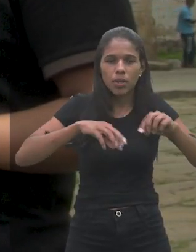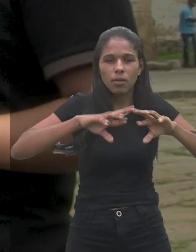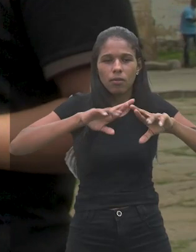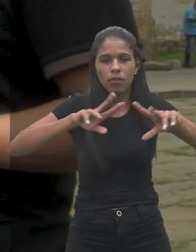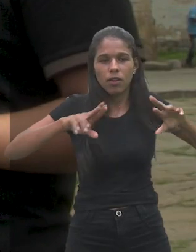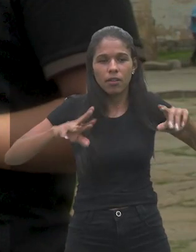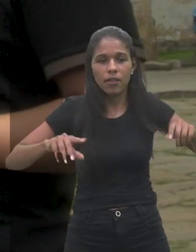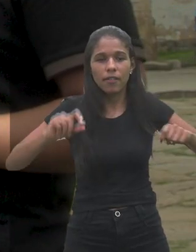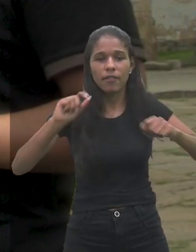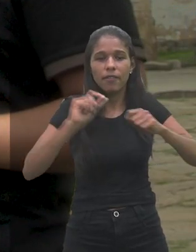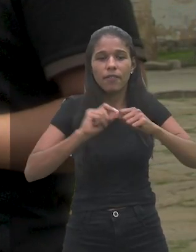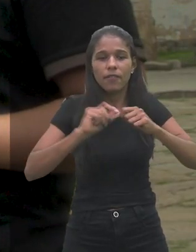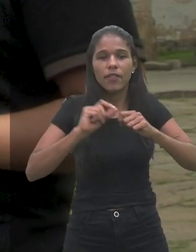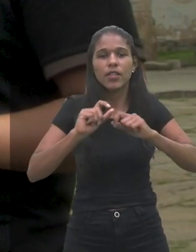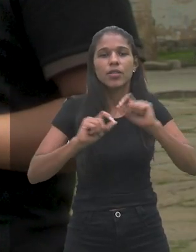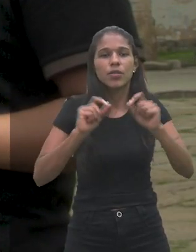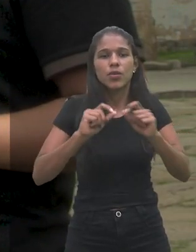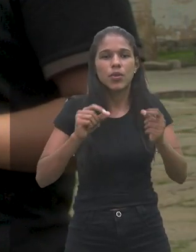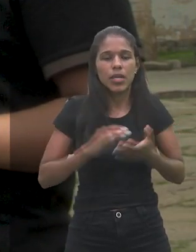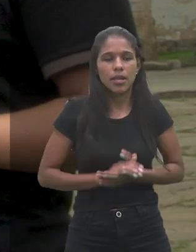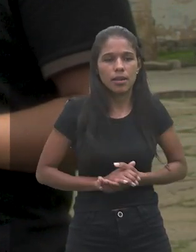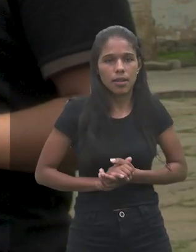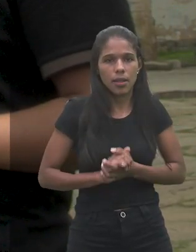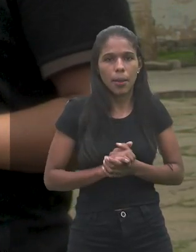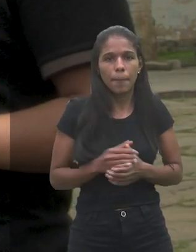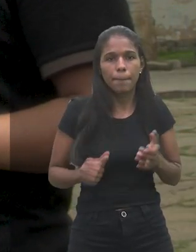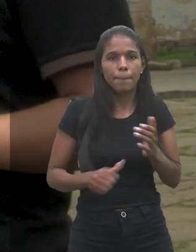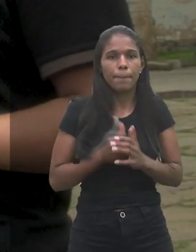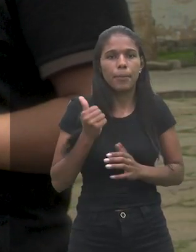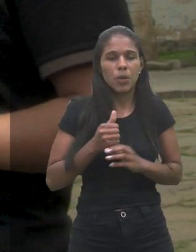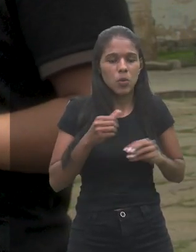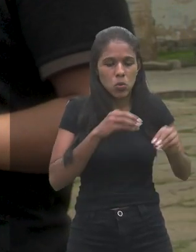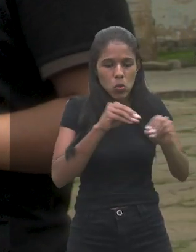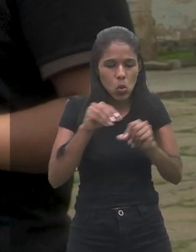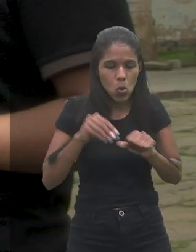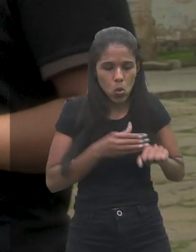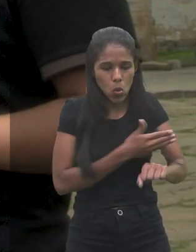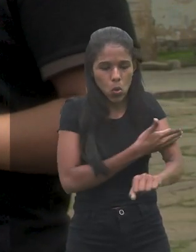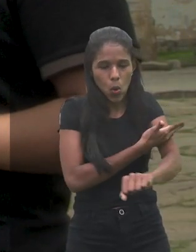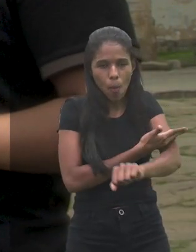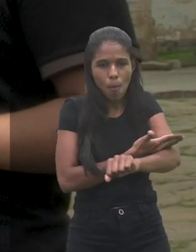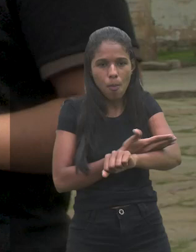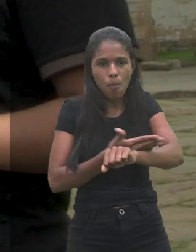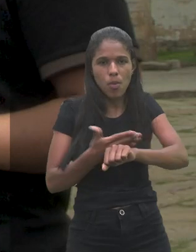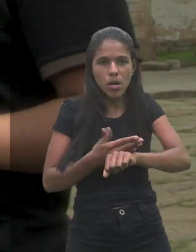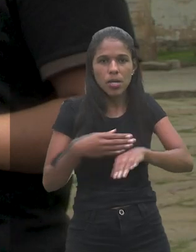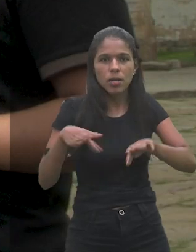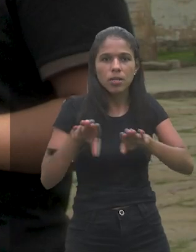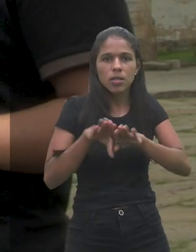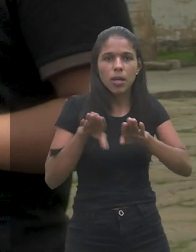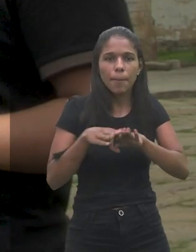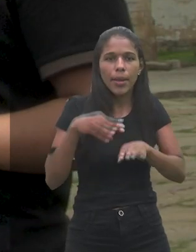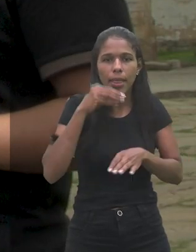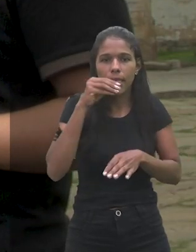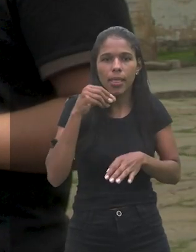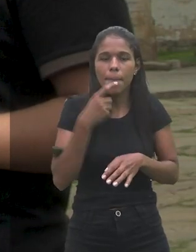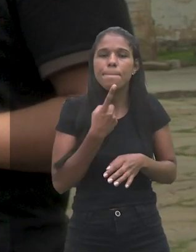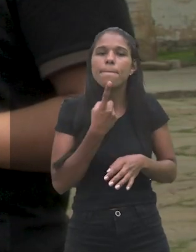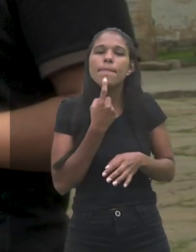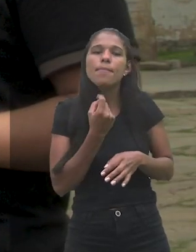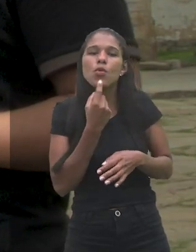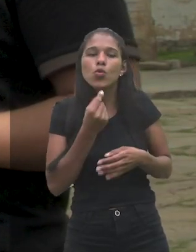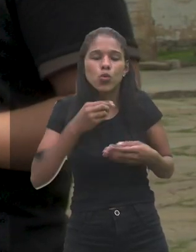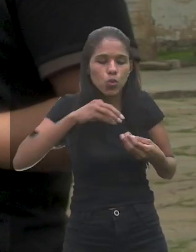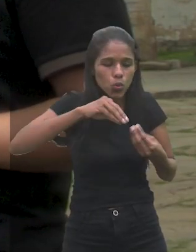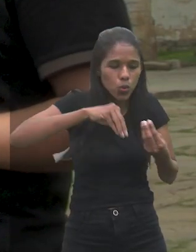papagaio, e um pouco de gesso misturado com urucum para fazer a película para pintar a pedra de